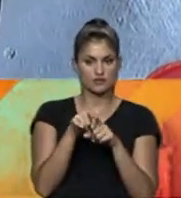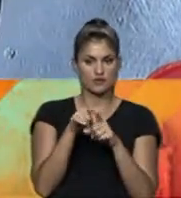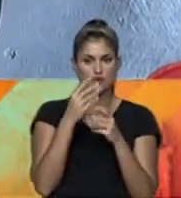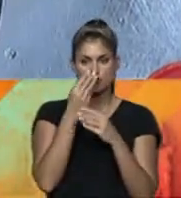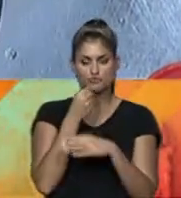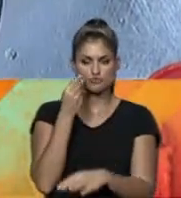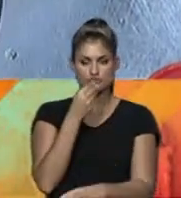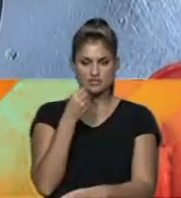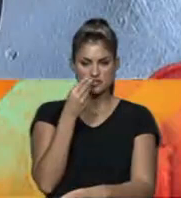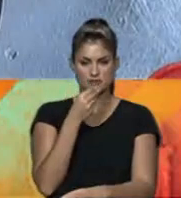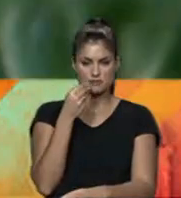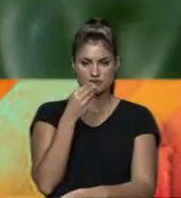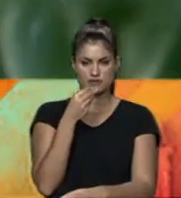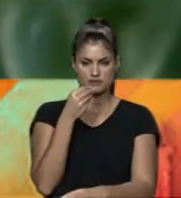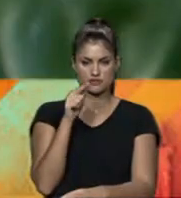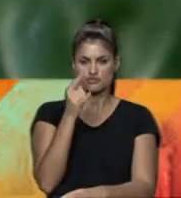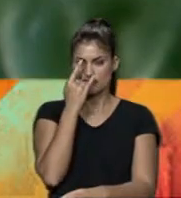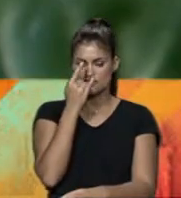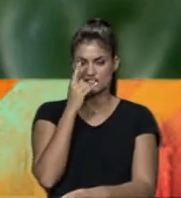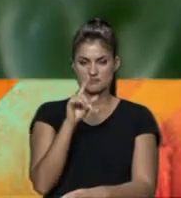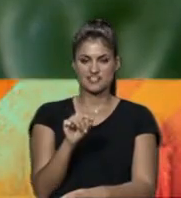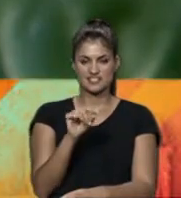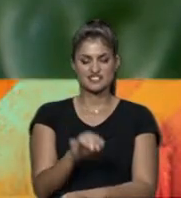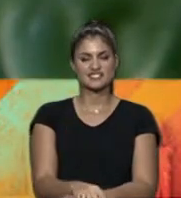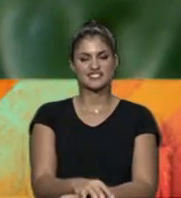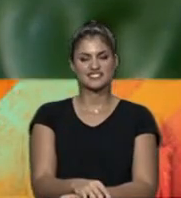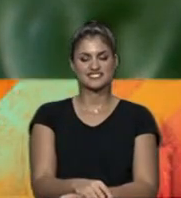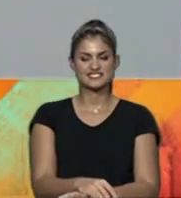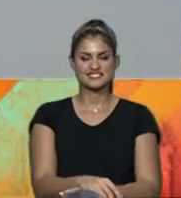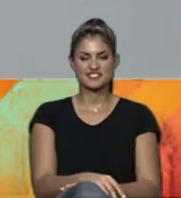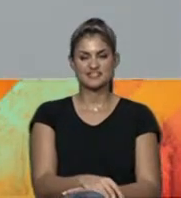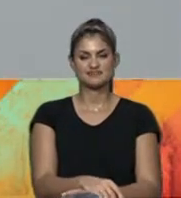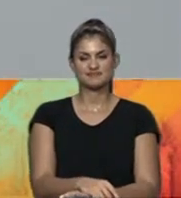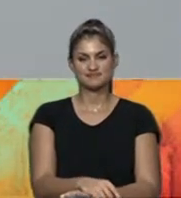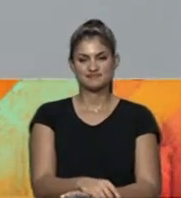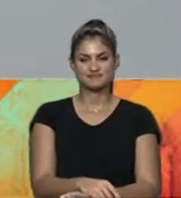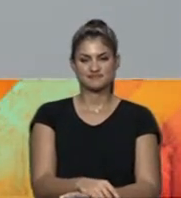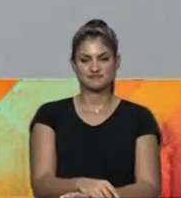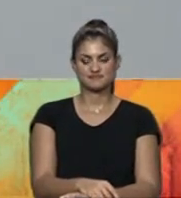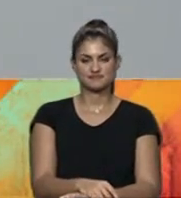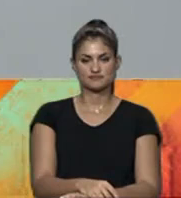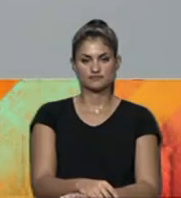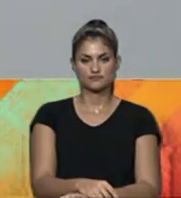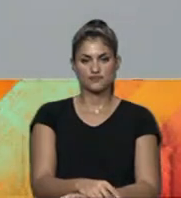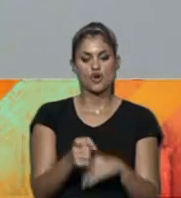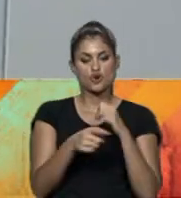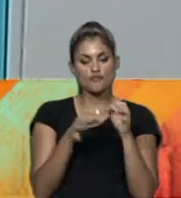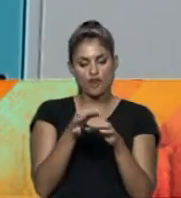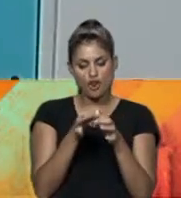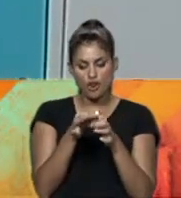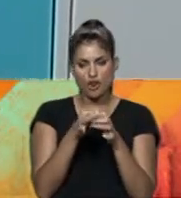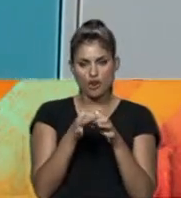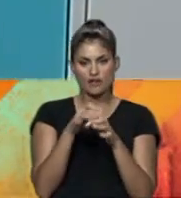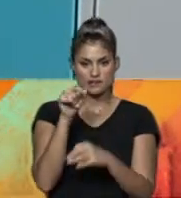sabor intenso do javali. A causa da viagem, vem de Bruxelas para cá e o sabor amargo. São aqueles com ovinhas pequeninas, não é? Exatamente,